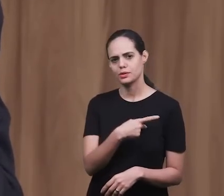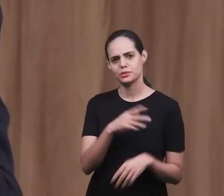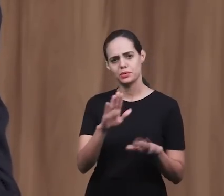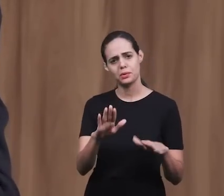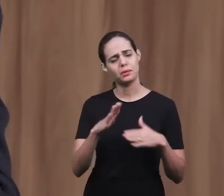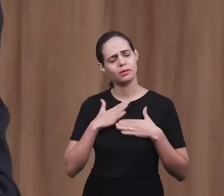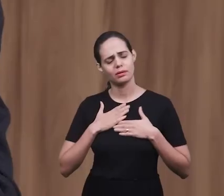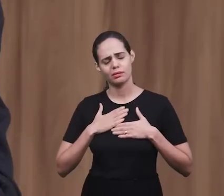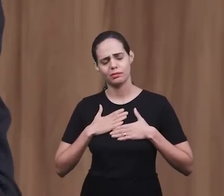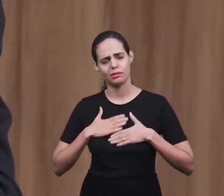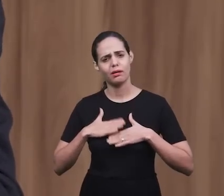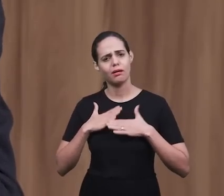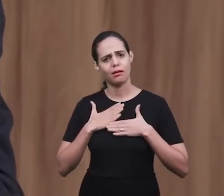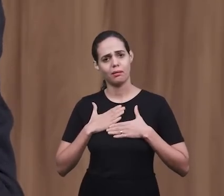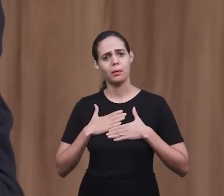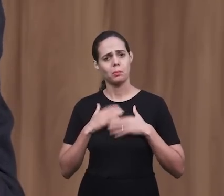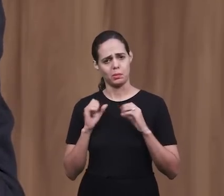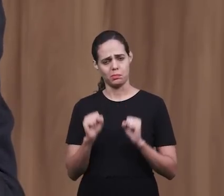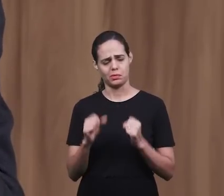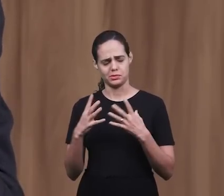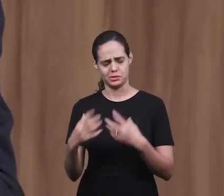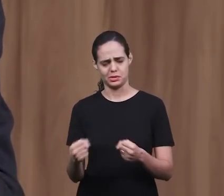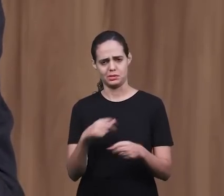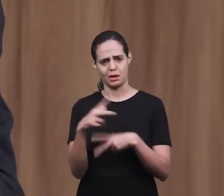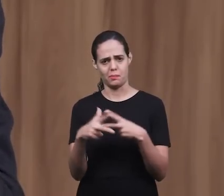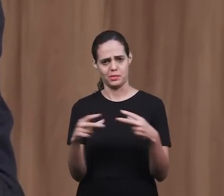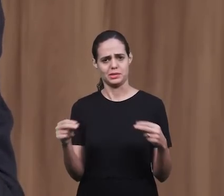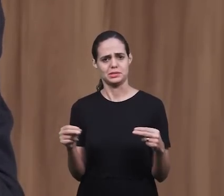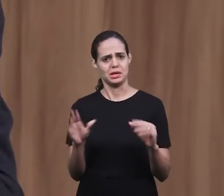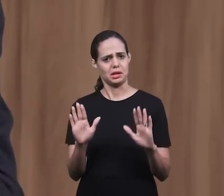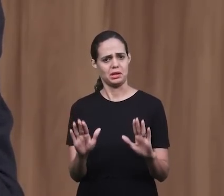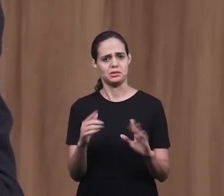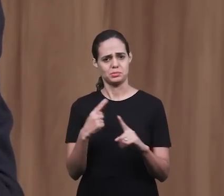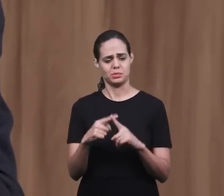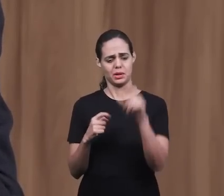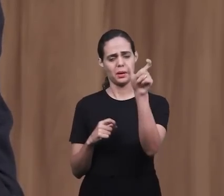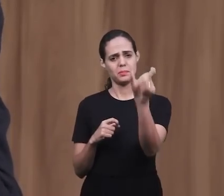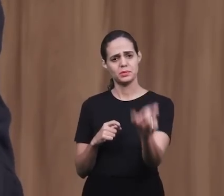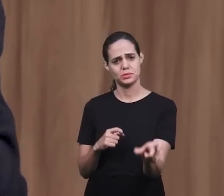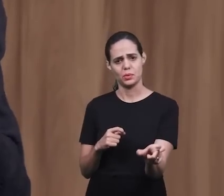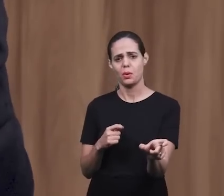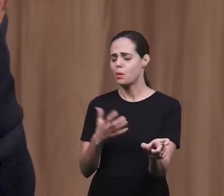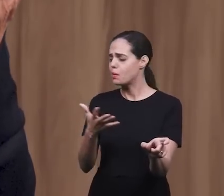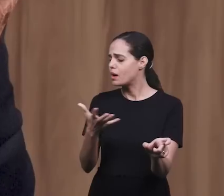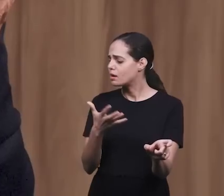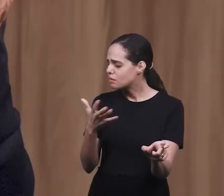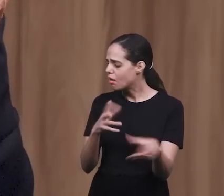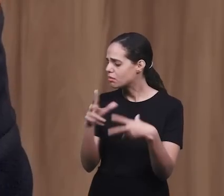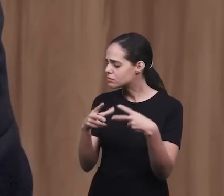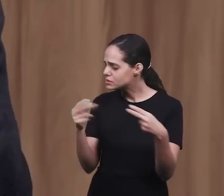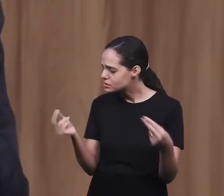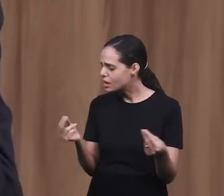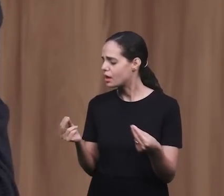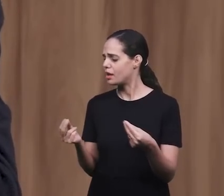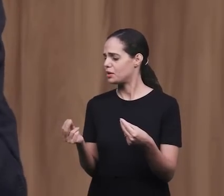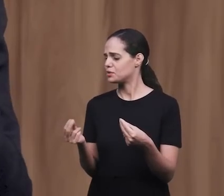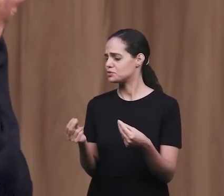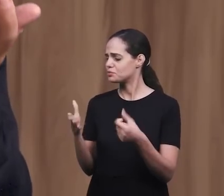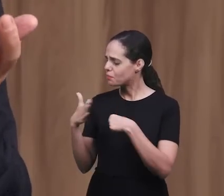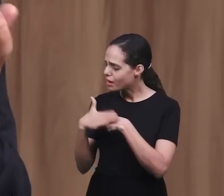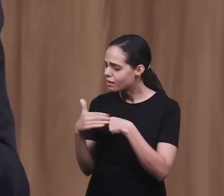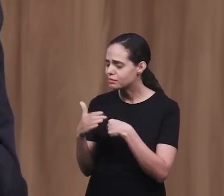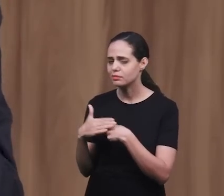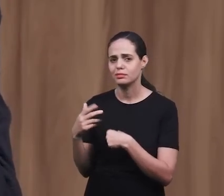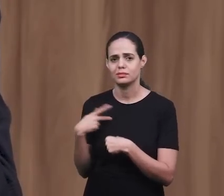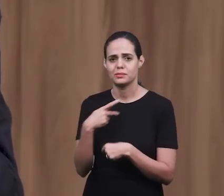deferência especial ao pastor. Eu tenho lembrança que eu fui pastor de muitos anos de igrejas no interior do estado. Então eu tinha que viajar